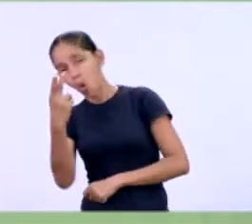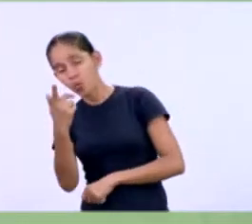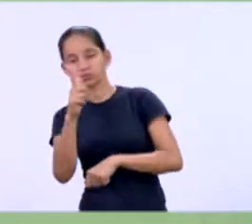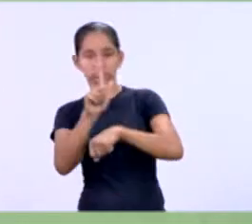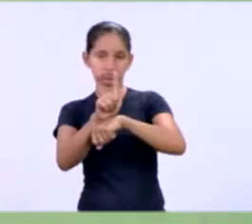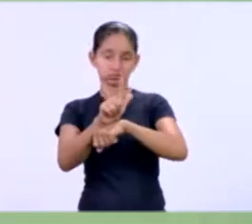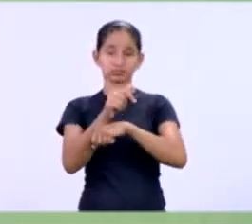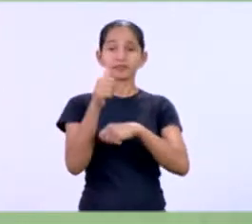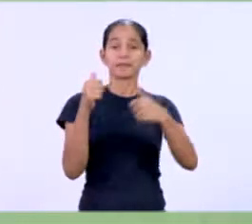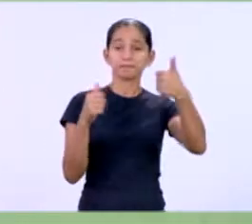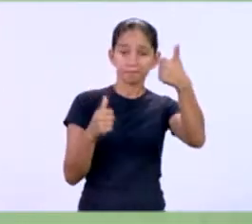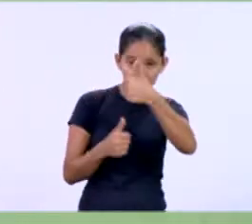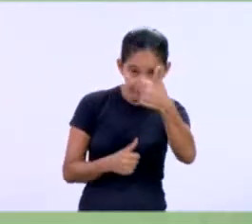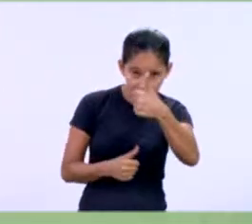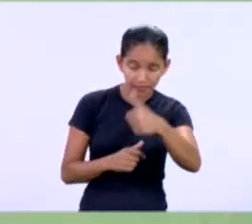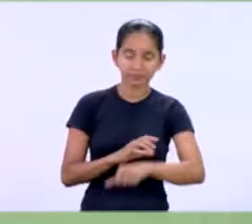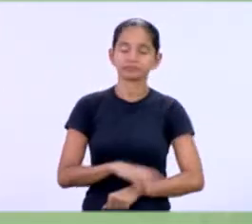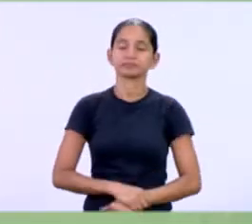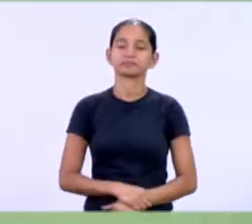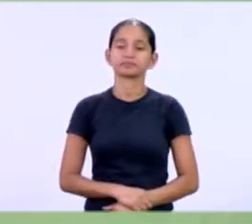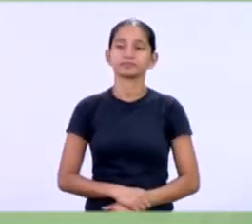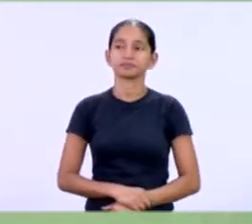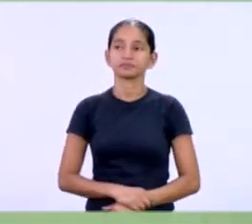primeira seria o